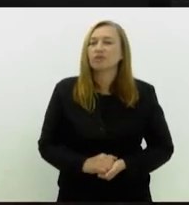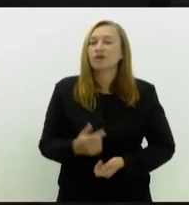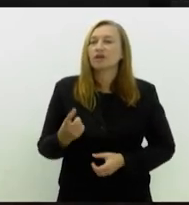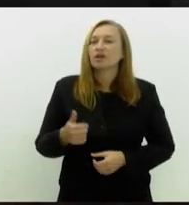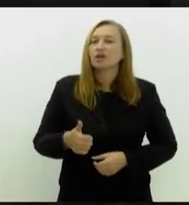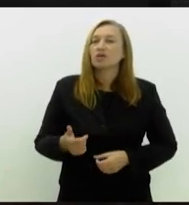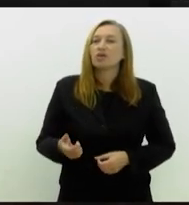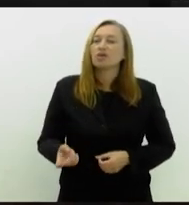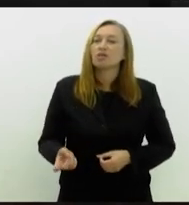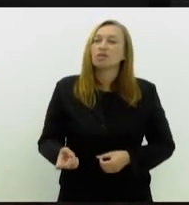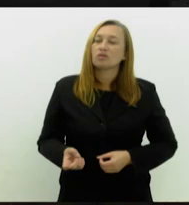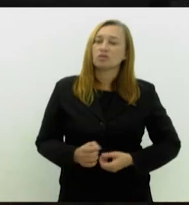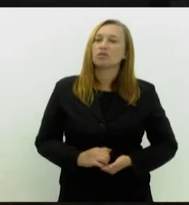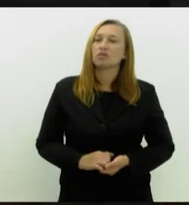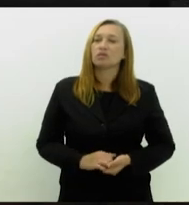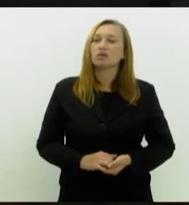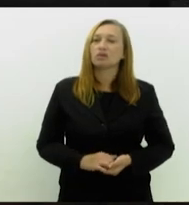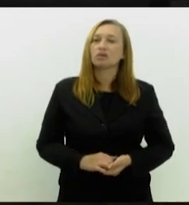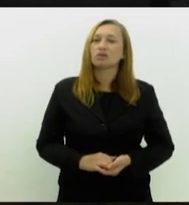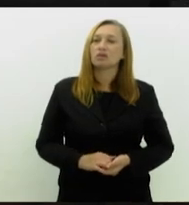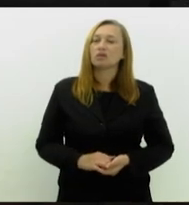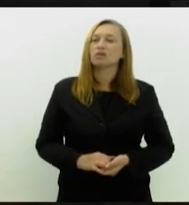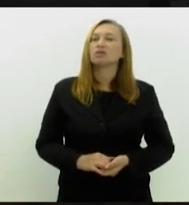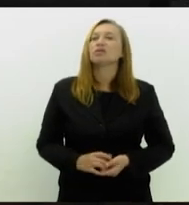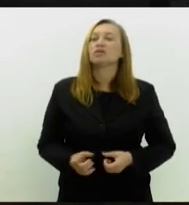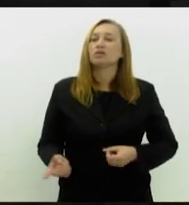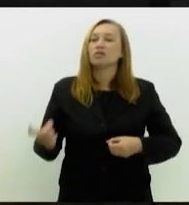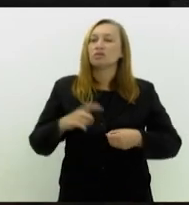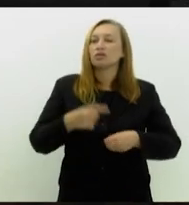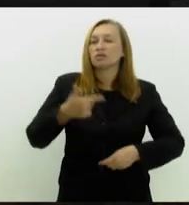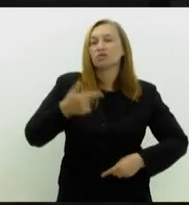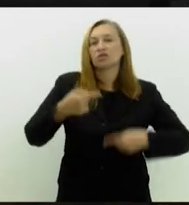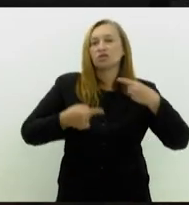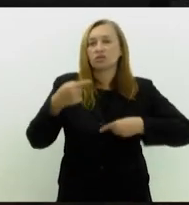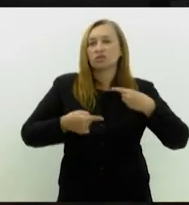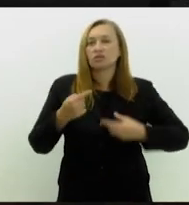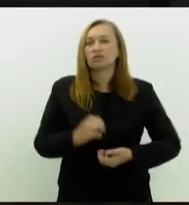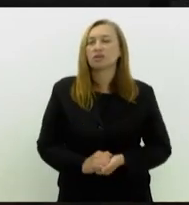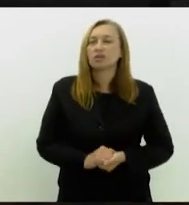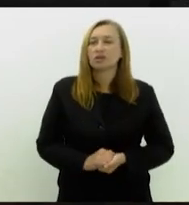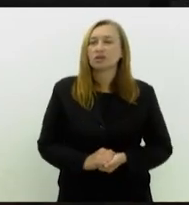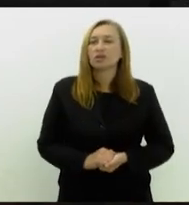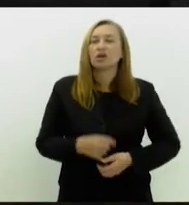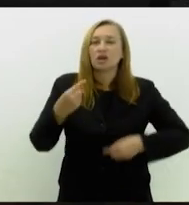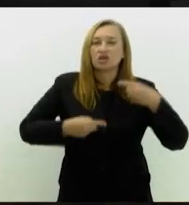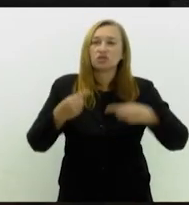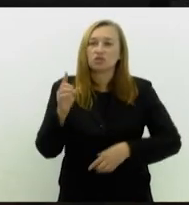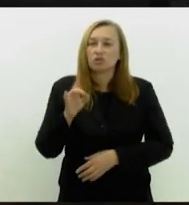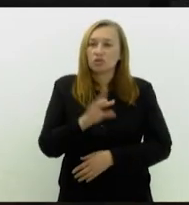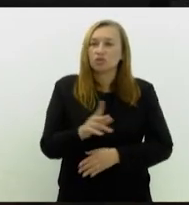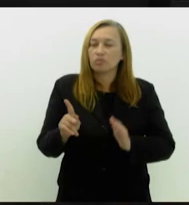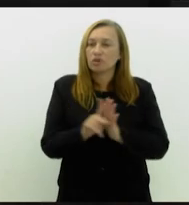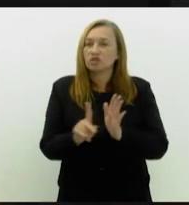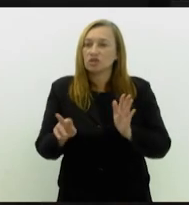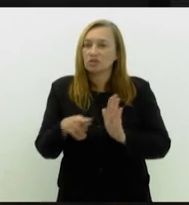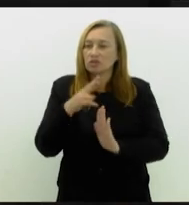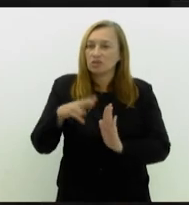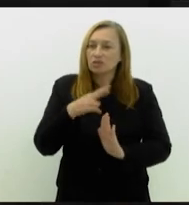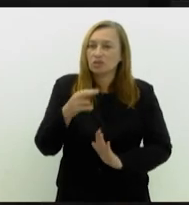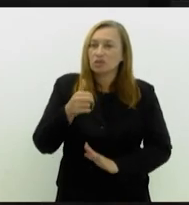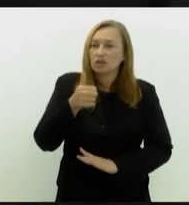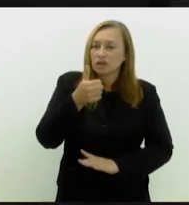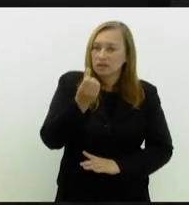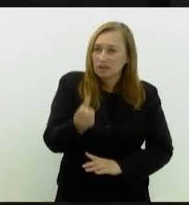primeira vai a redação do vencido para a segunda discussão em discussão única projeto de resolução